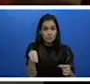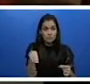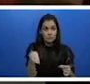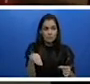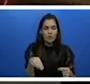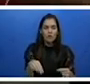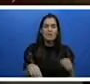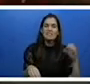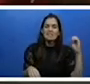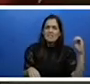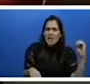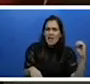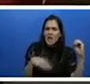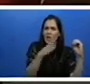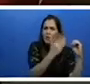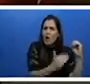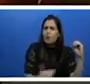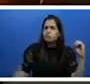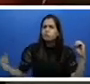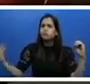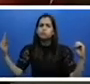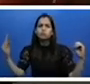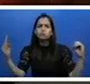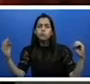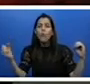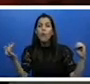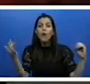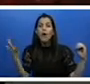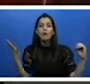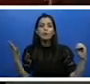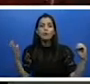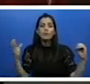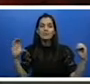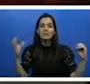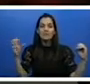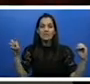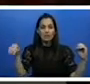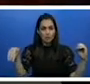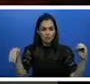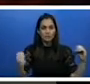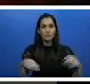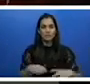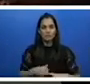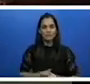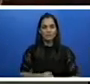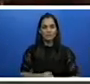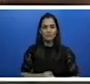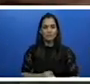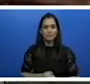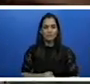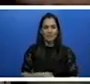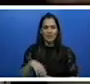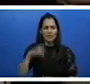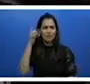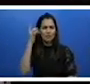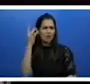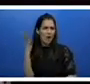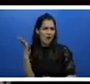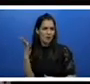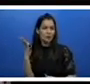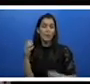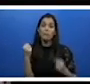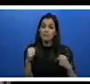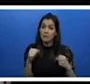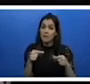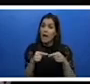reta e anotar quanto que mede cada segmento de reta aqui, tá? Facinho, só que tem que